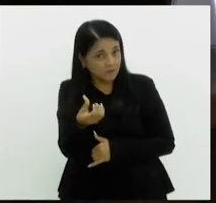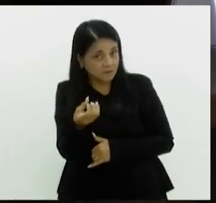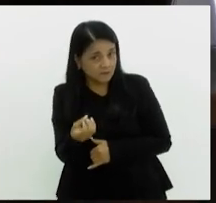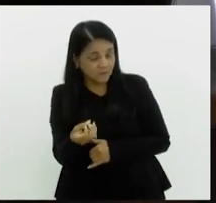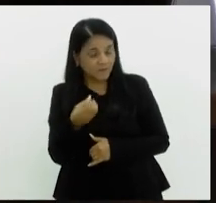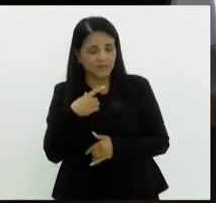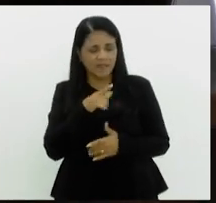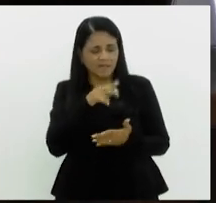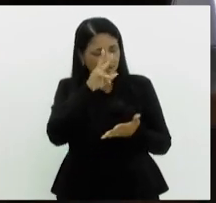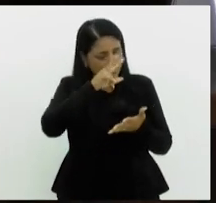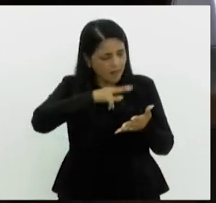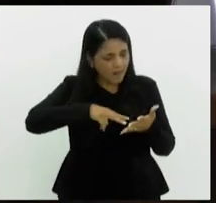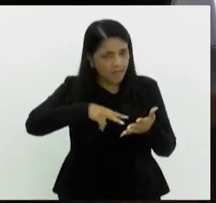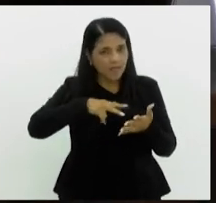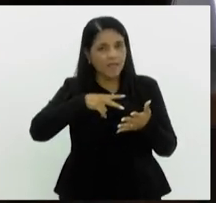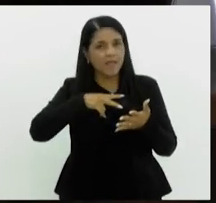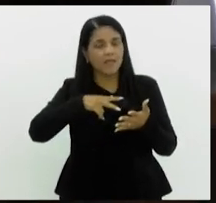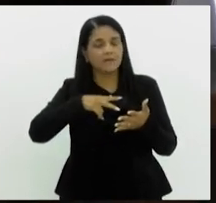lê